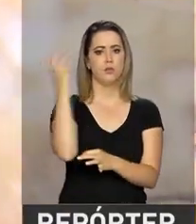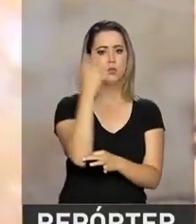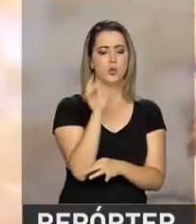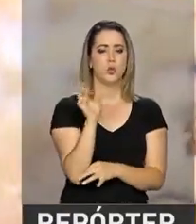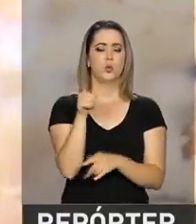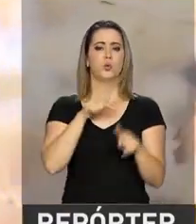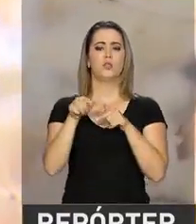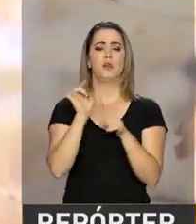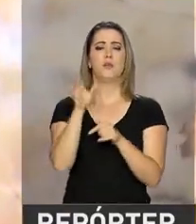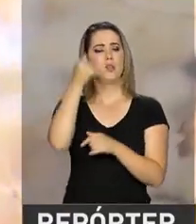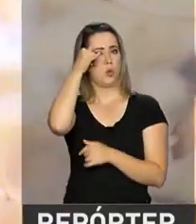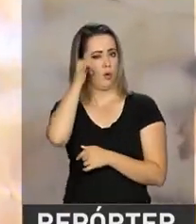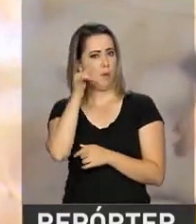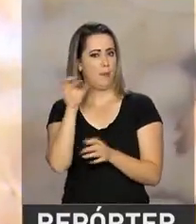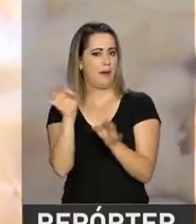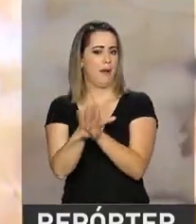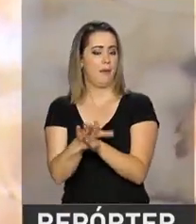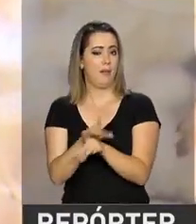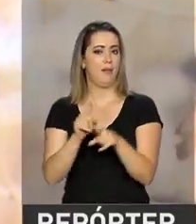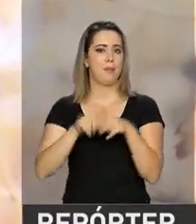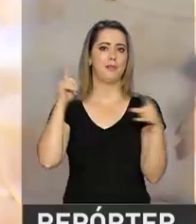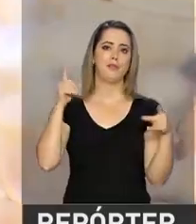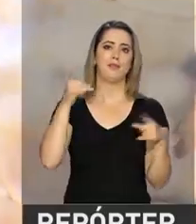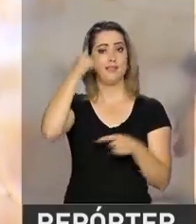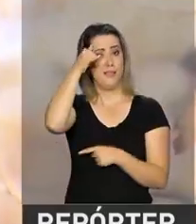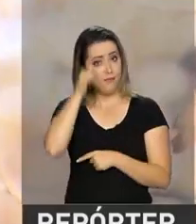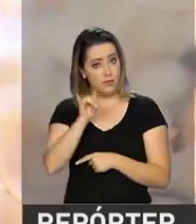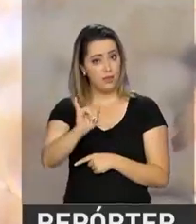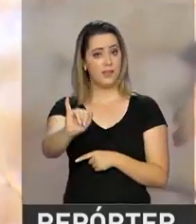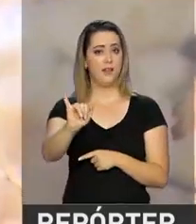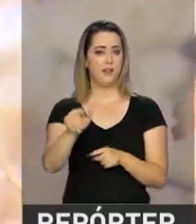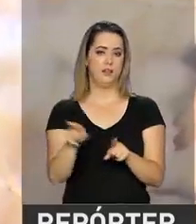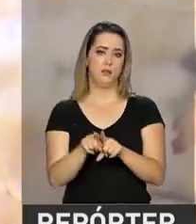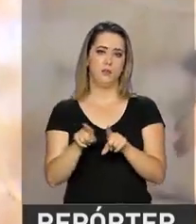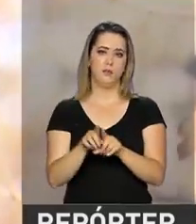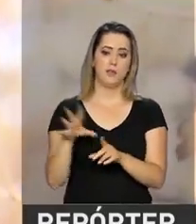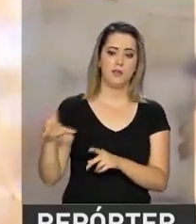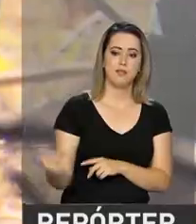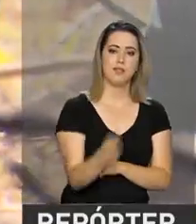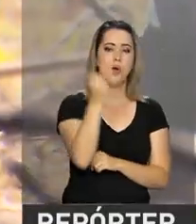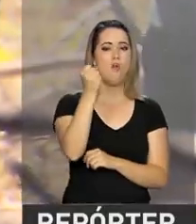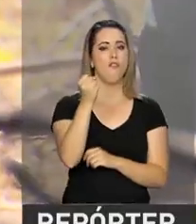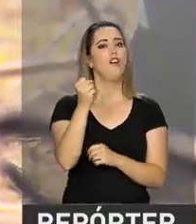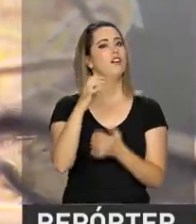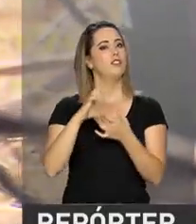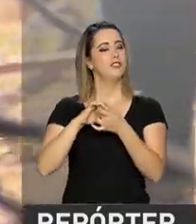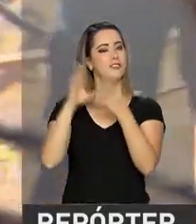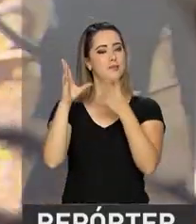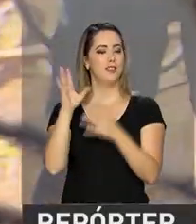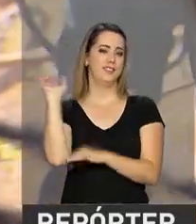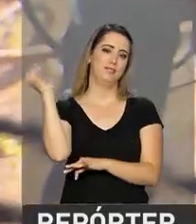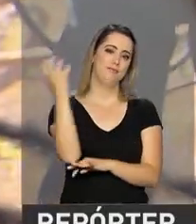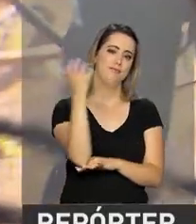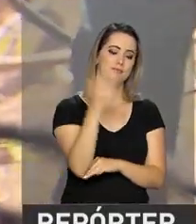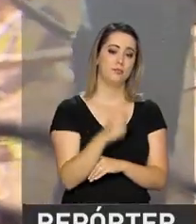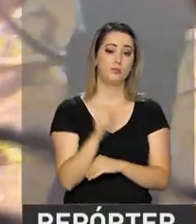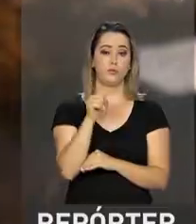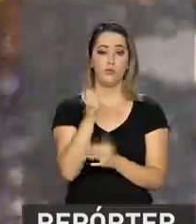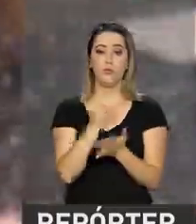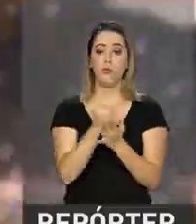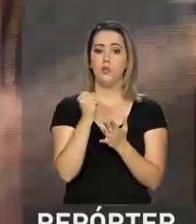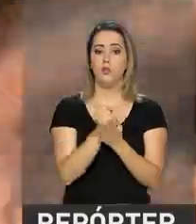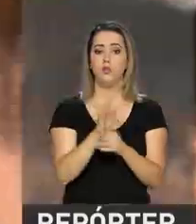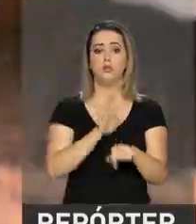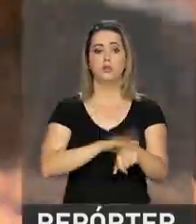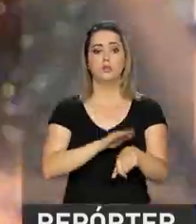com um combate de trabalho trevino e também salvar a natureza o contrato dos brigadistas com o ibama é